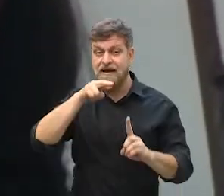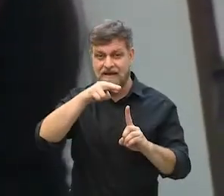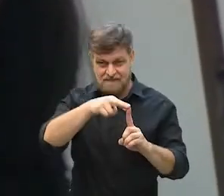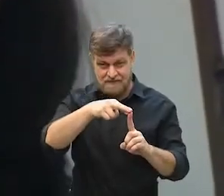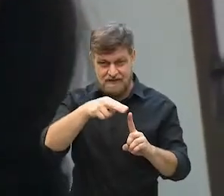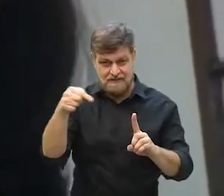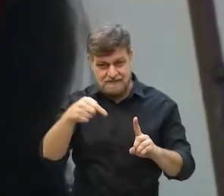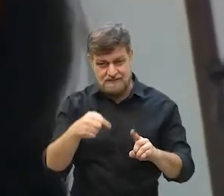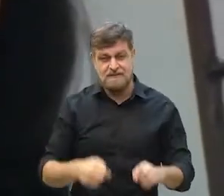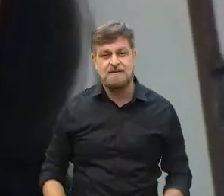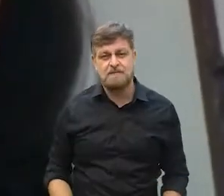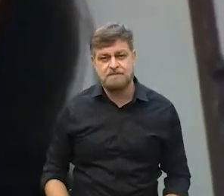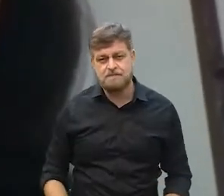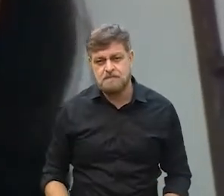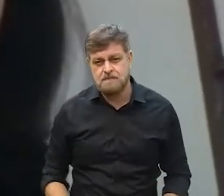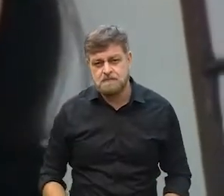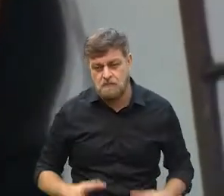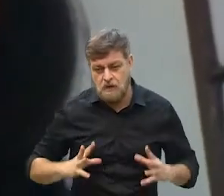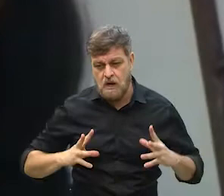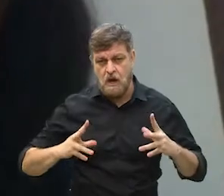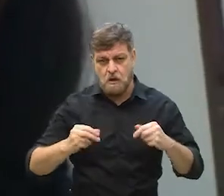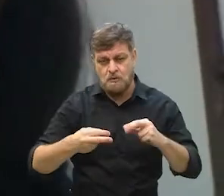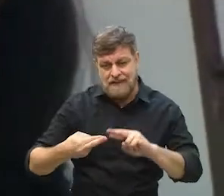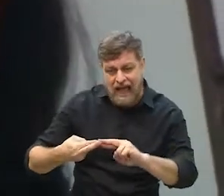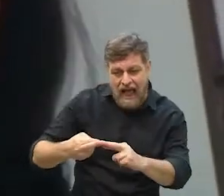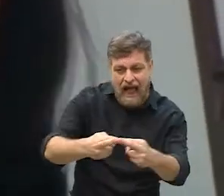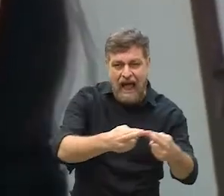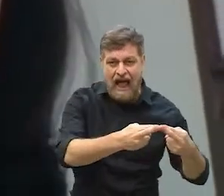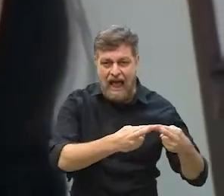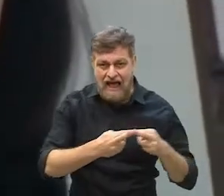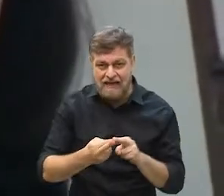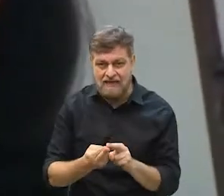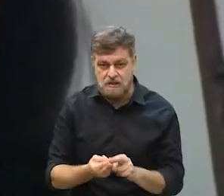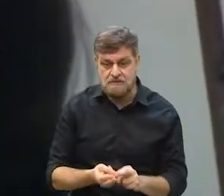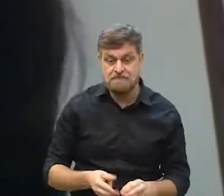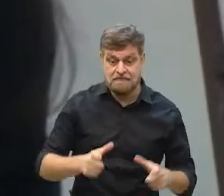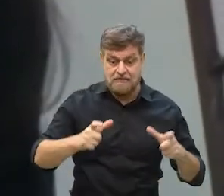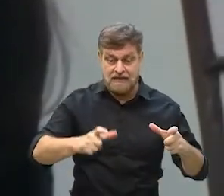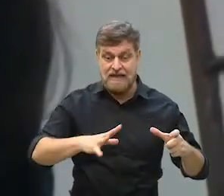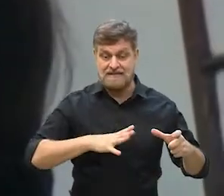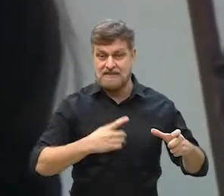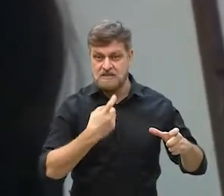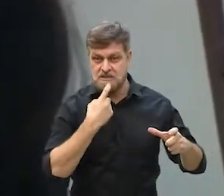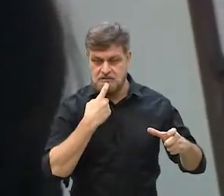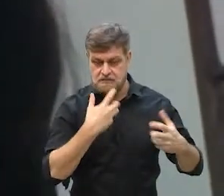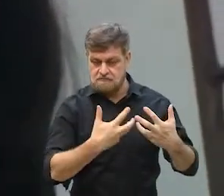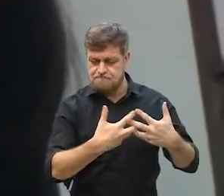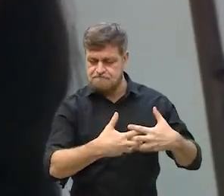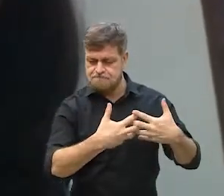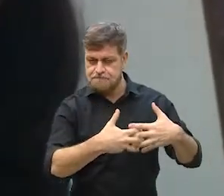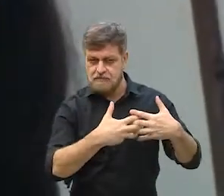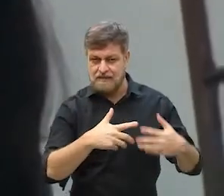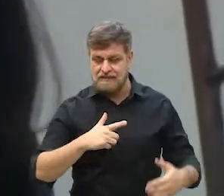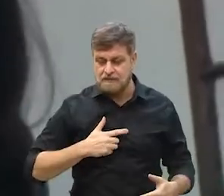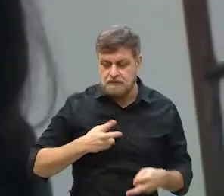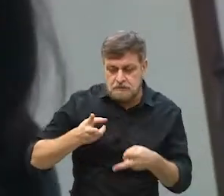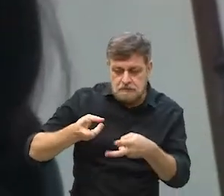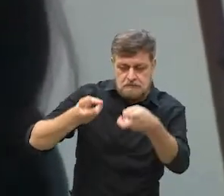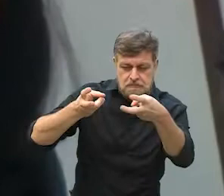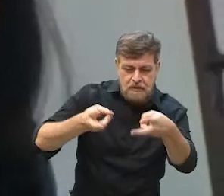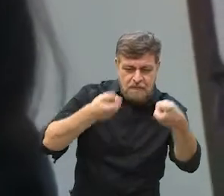ponto de vista aí de toda a rede em que ela está inserida, as